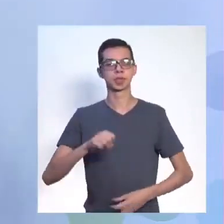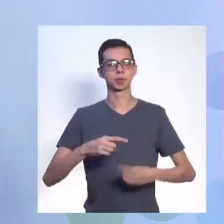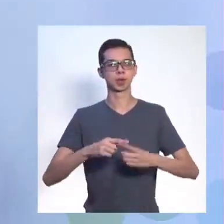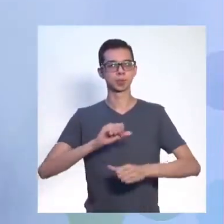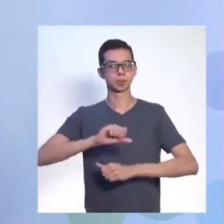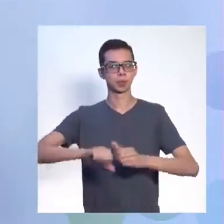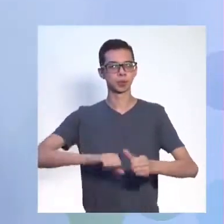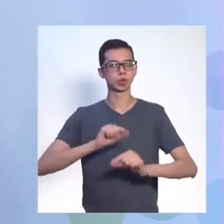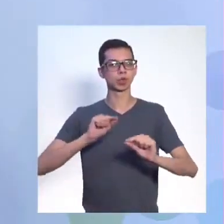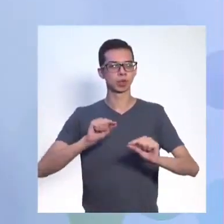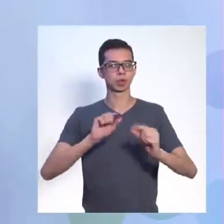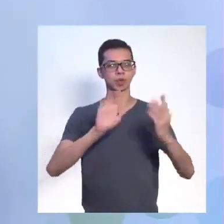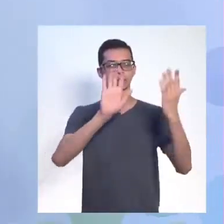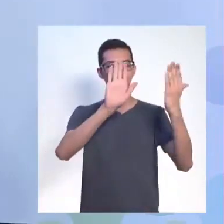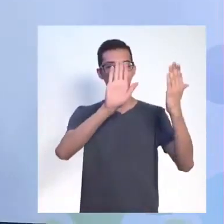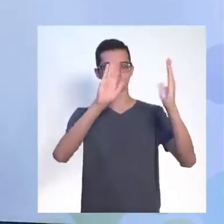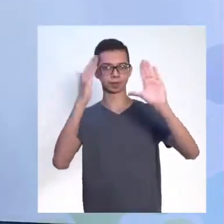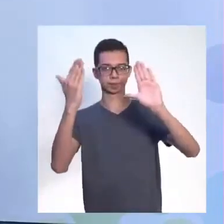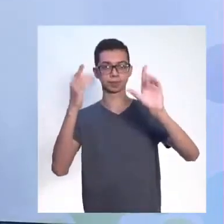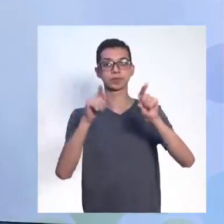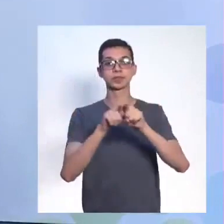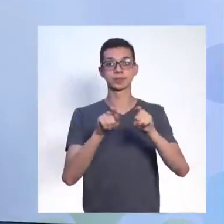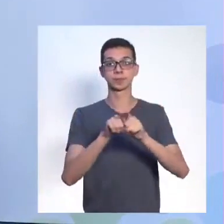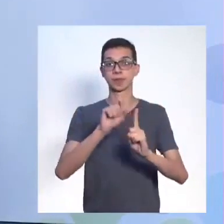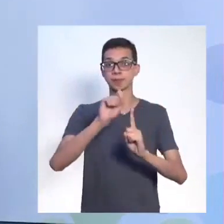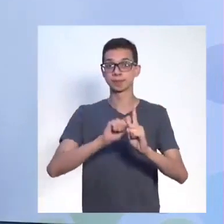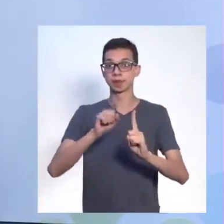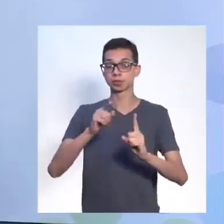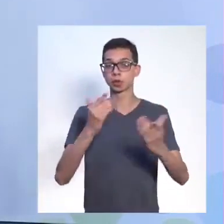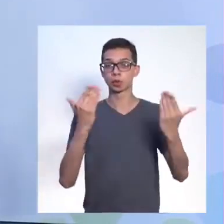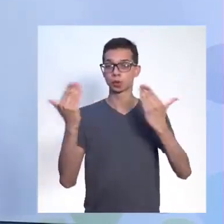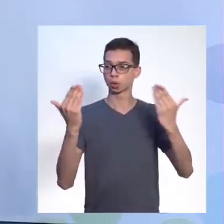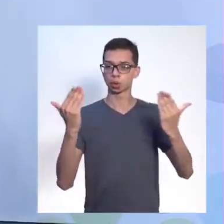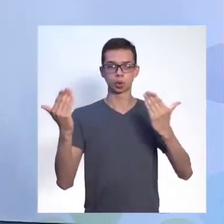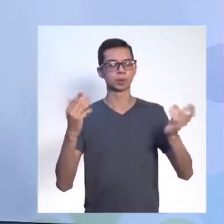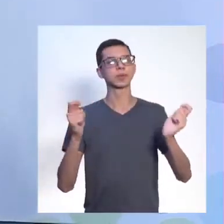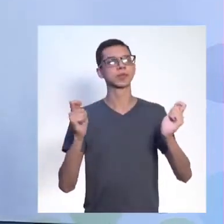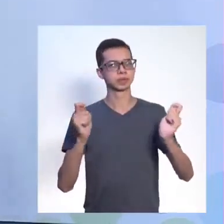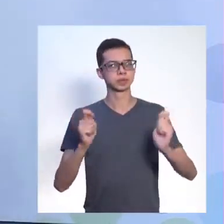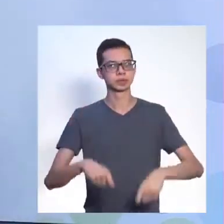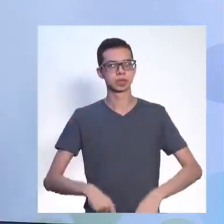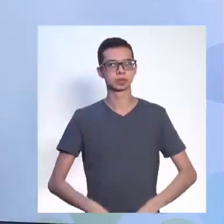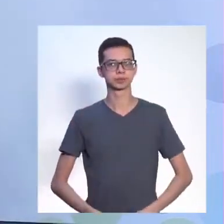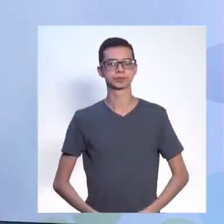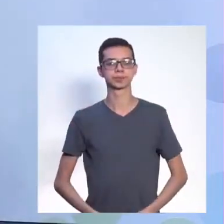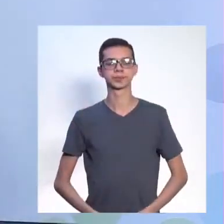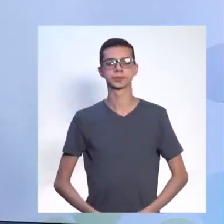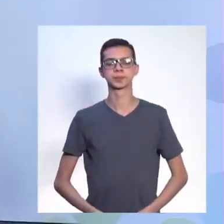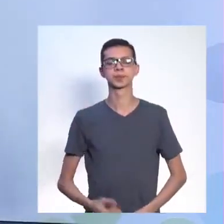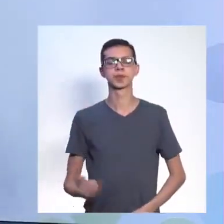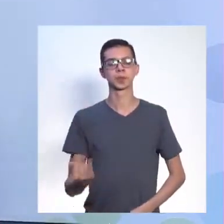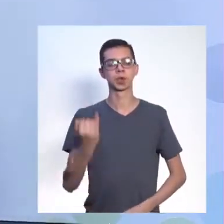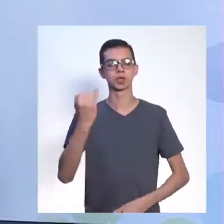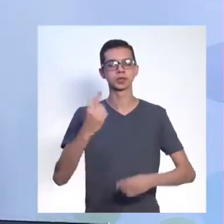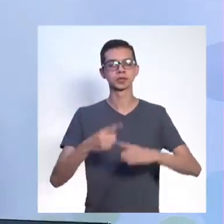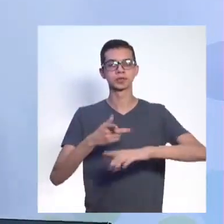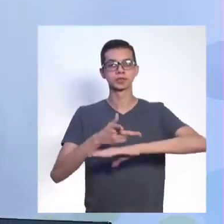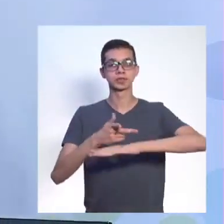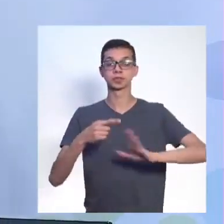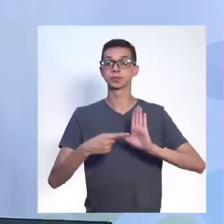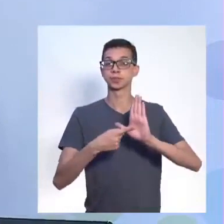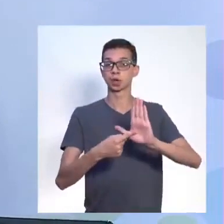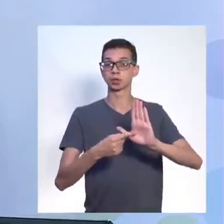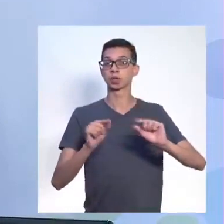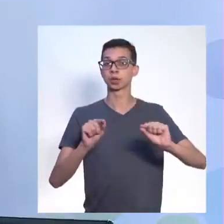né, e até mostrou desse mês, aí vocês podem fazer uma comparação, né, e é interessante esse vídeo porque mostra diretamente